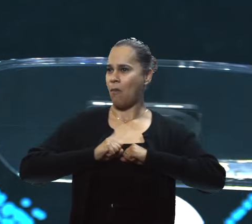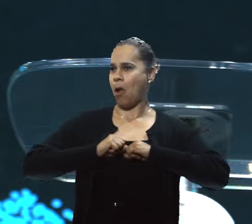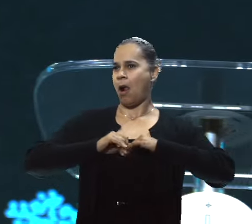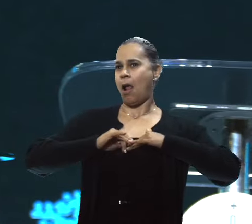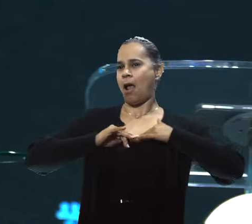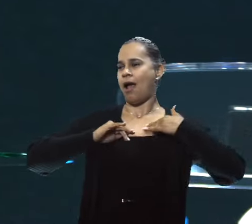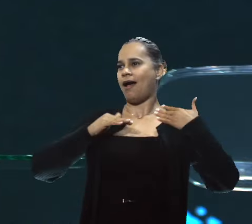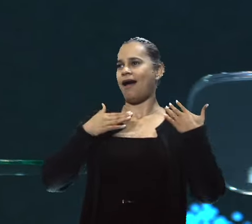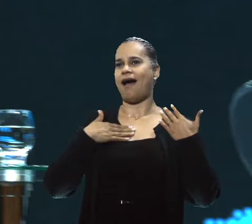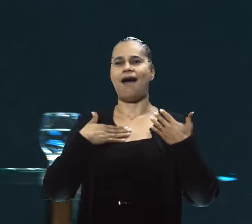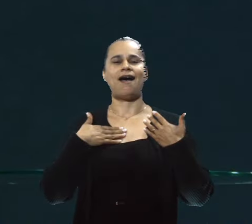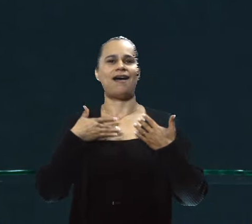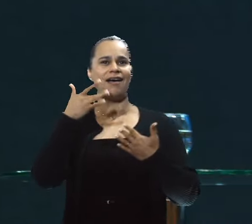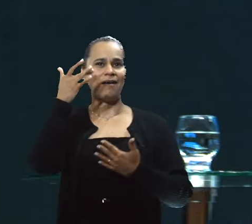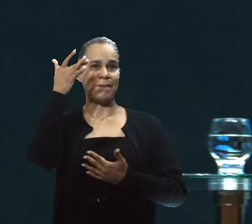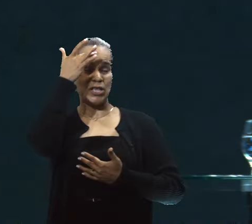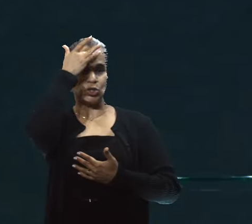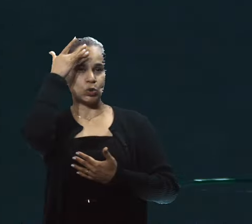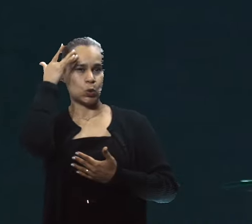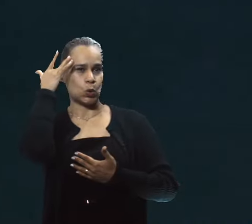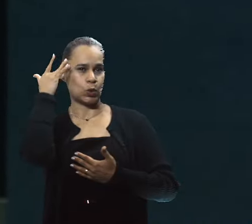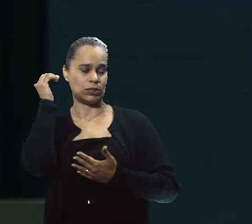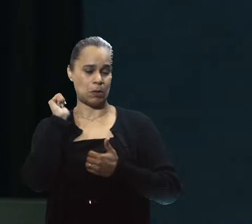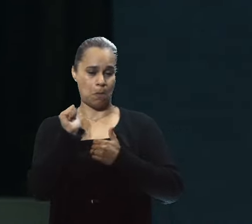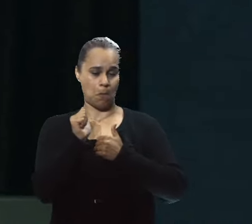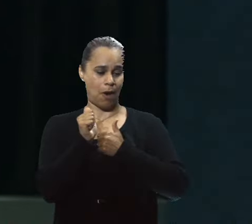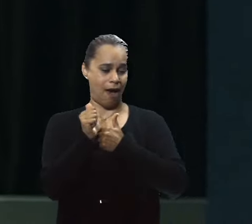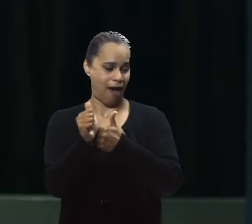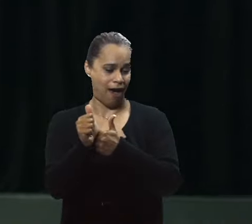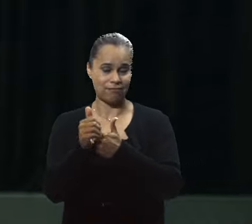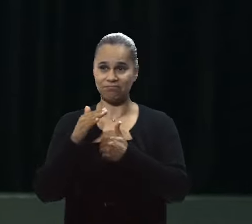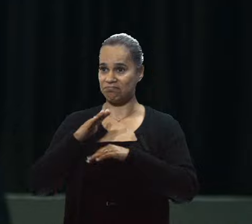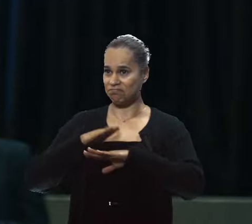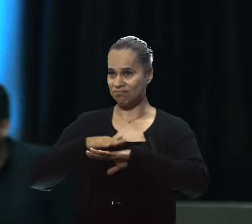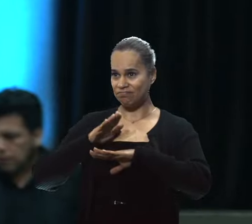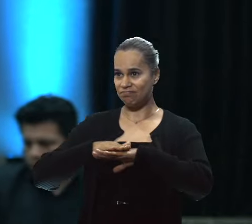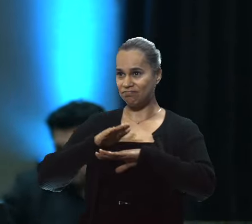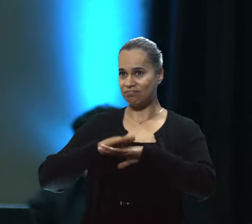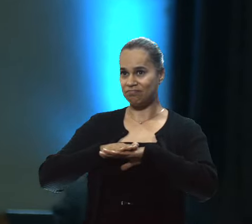meu número de seguidores aumentou, né?